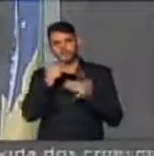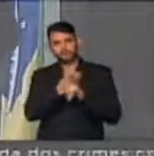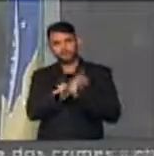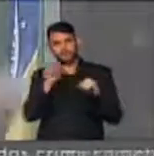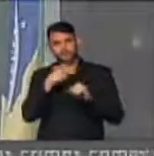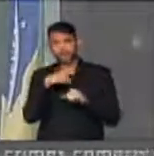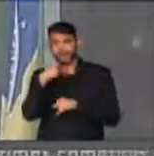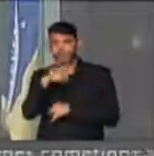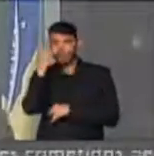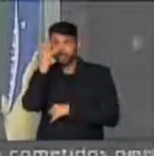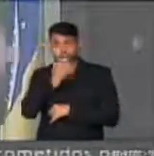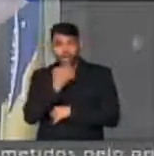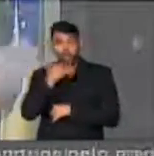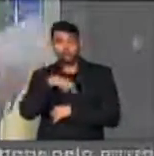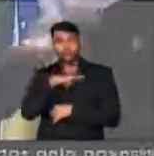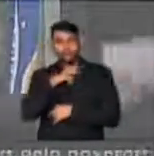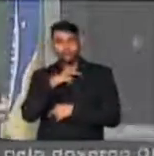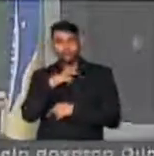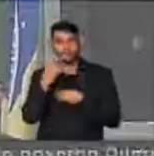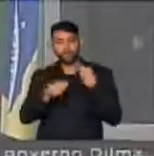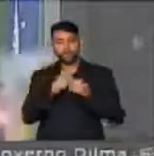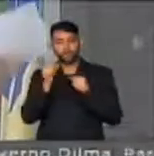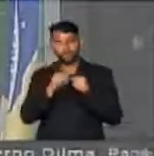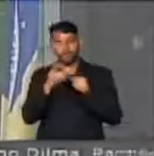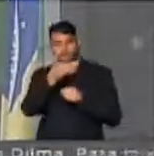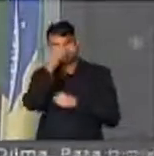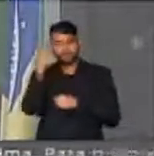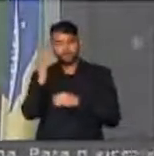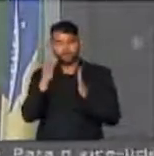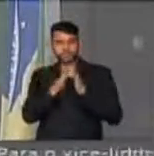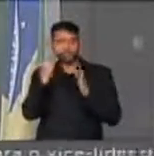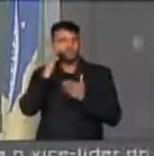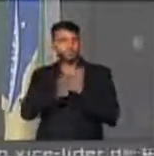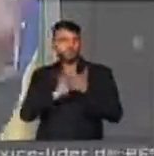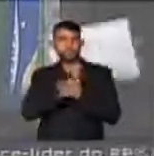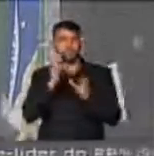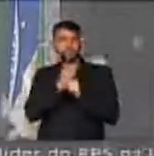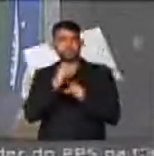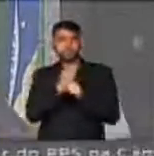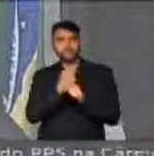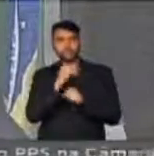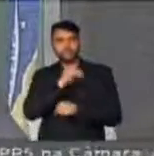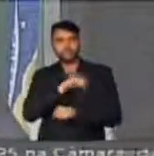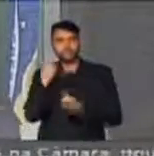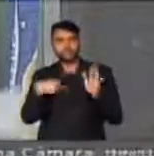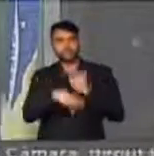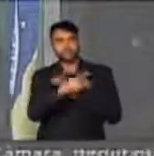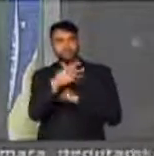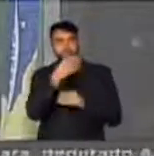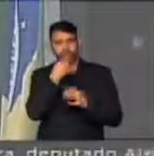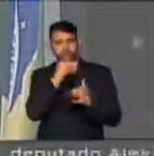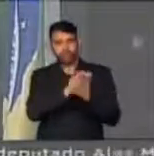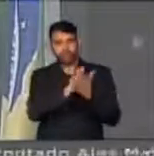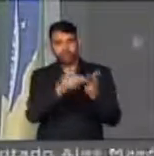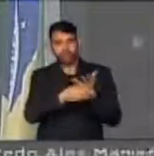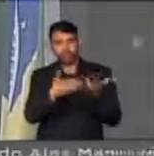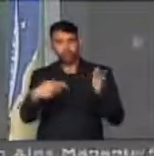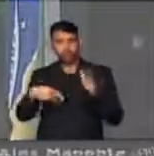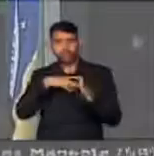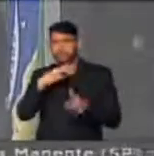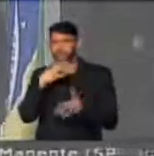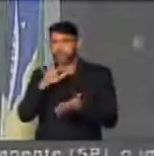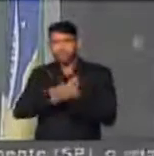que isso era gravíssimo, que era como uma dona de casa desconhecer o orçamento ou o salário do seu marido, ou desconhecer o